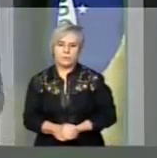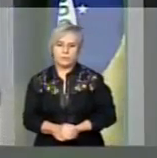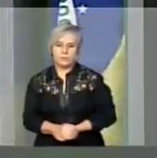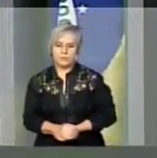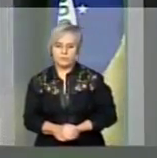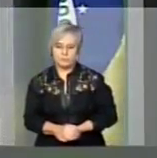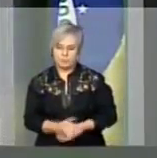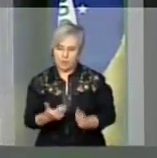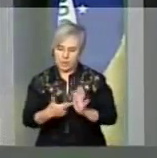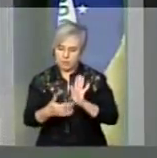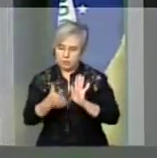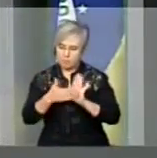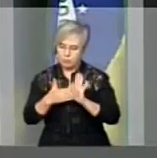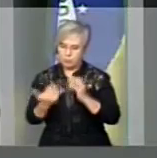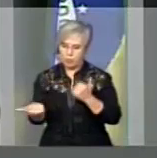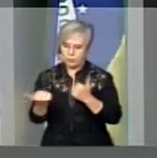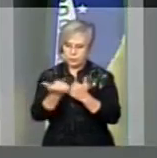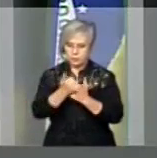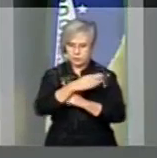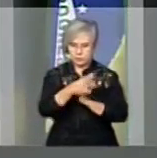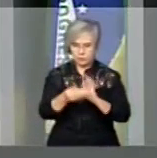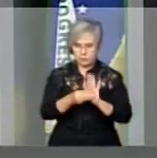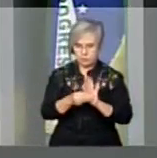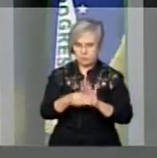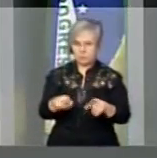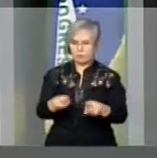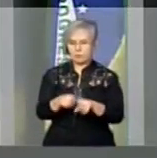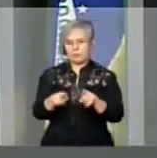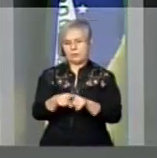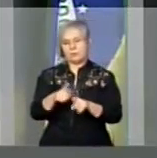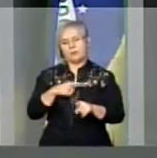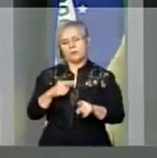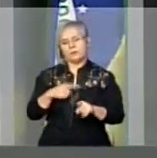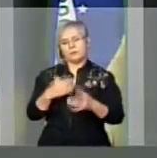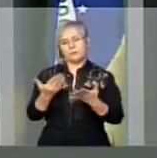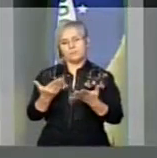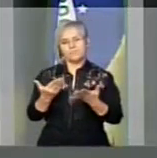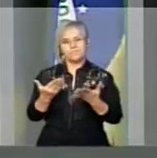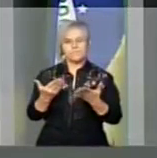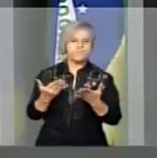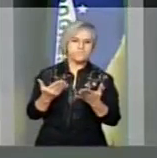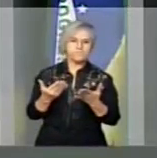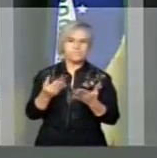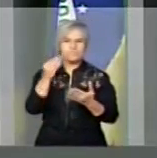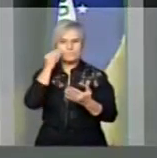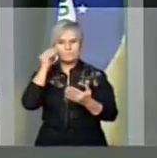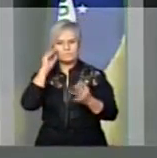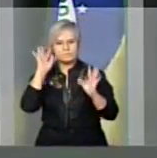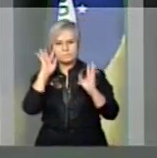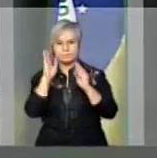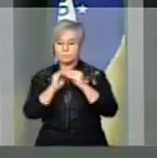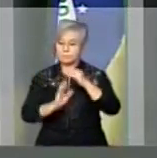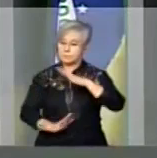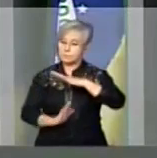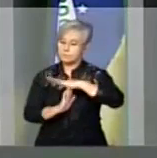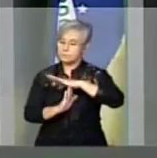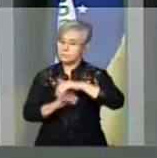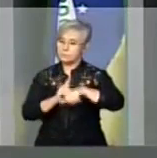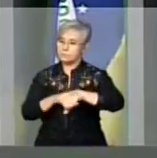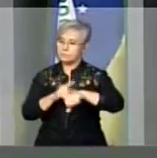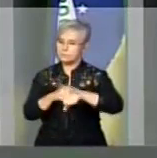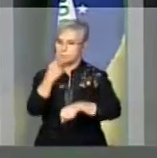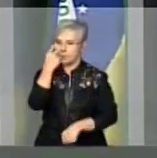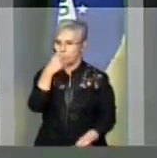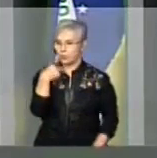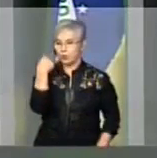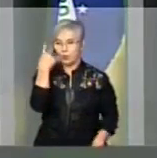A presente proposta de substitutivo propõe um procedimento razoável, fixando-se como limite o prazo de 2